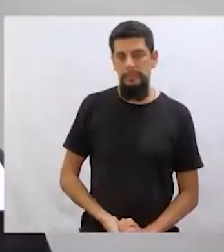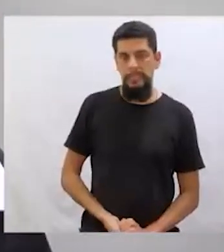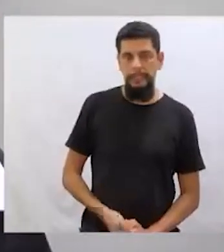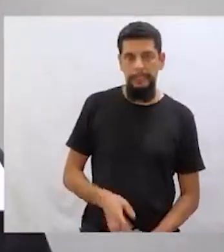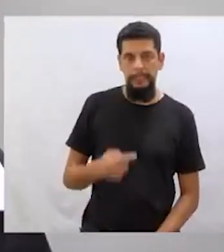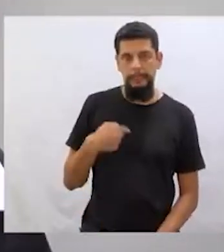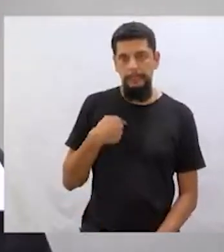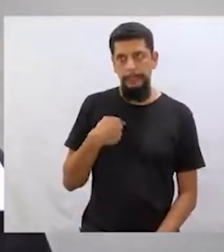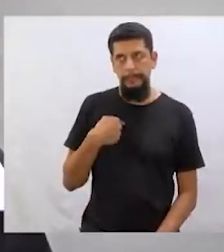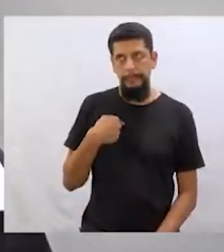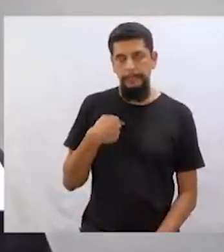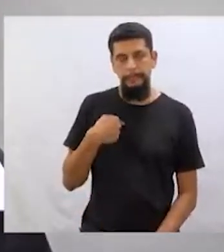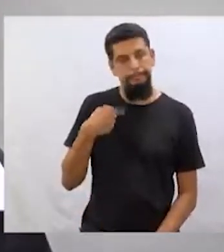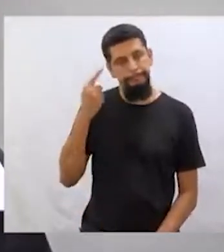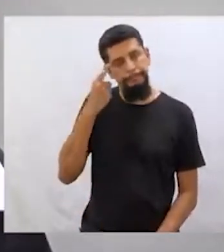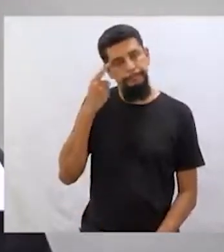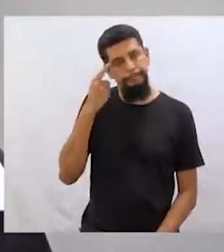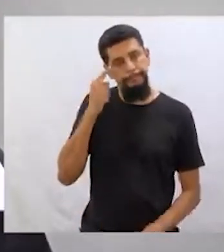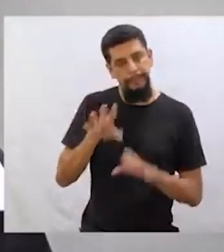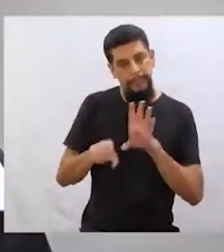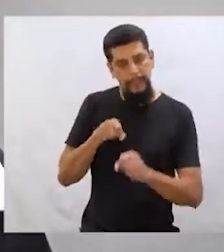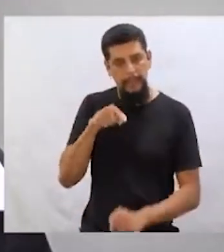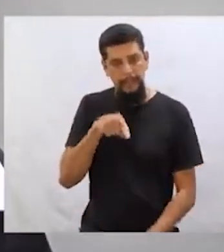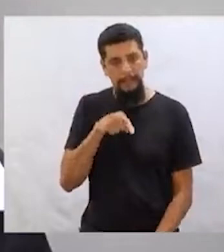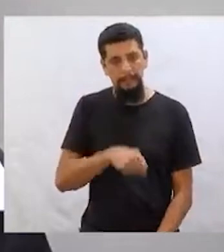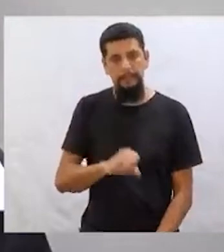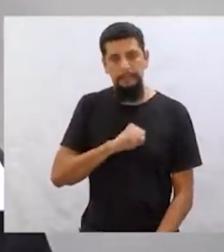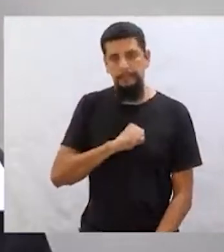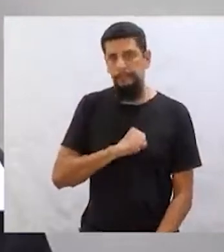Professora Andréia. Eu vou pegar essa daqui.